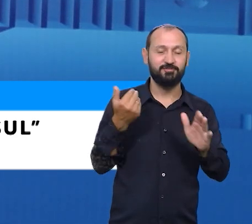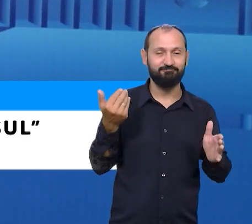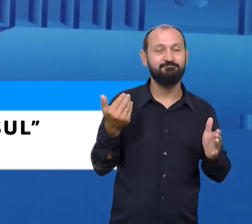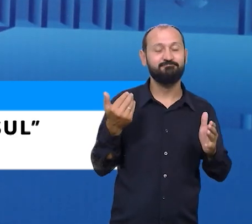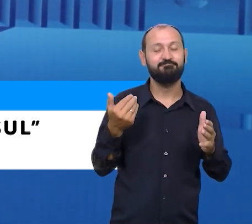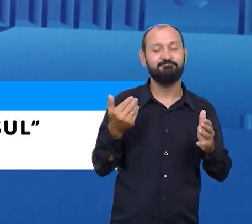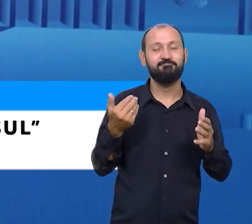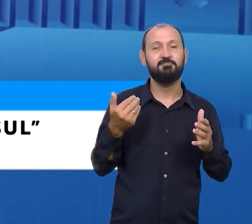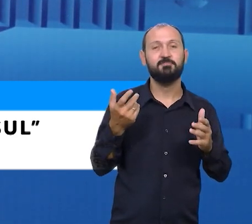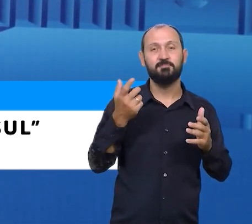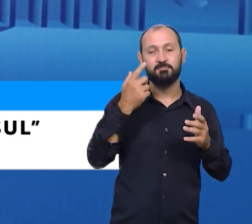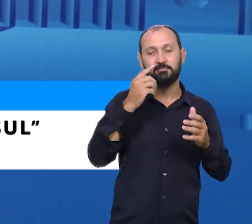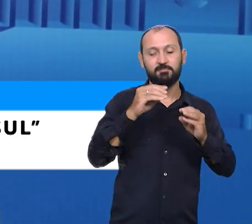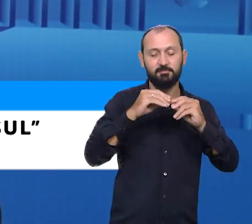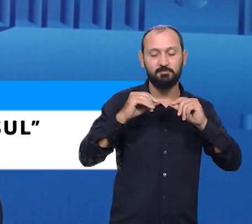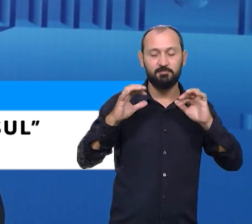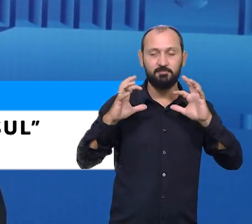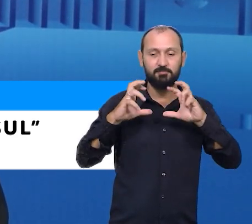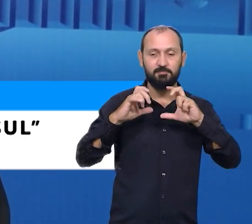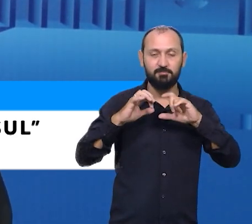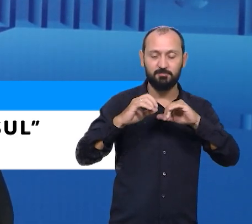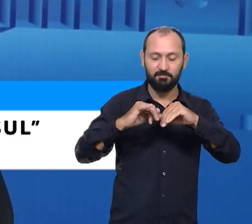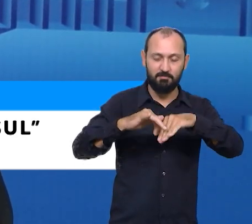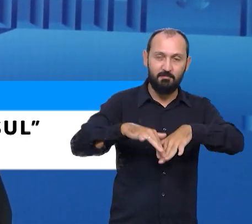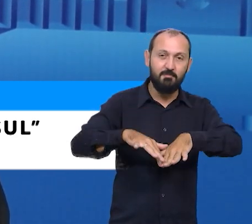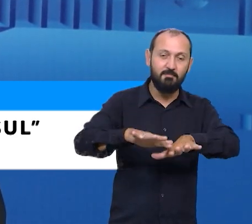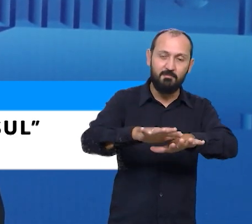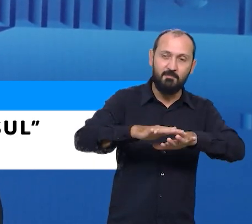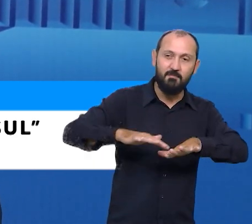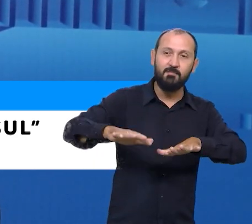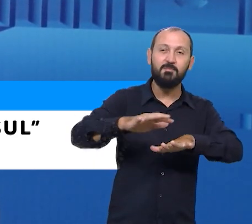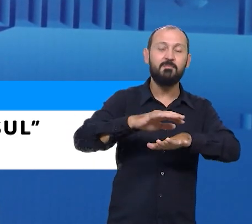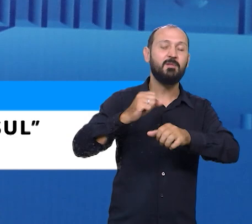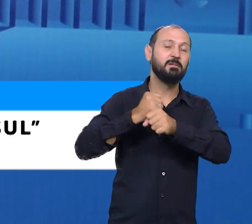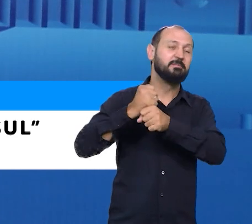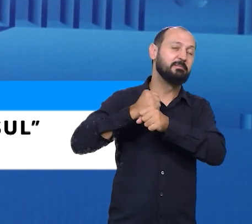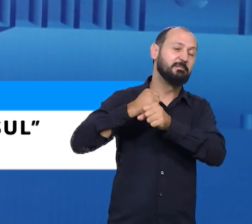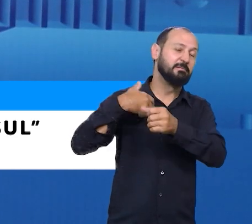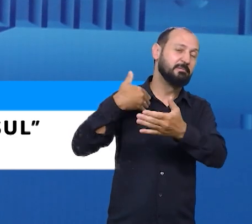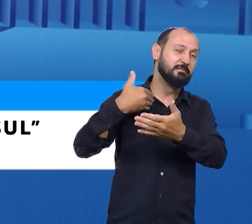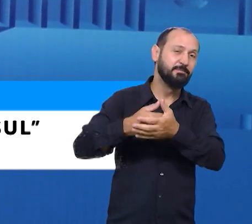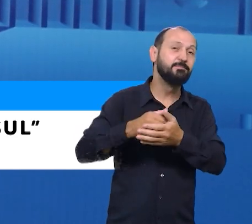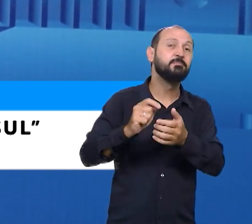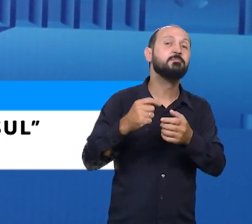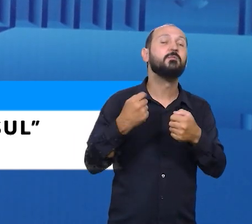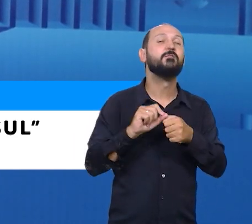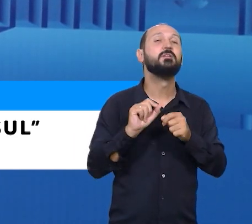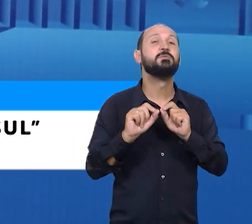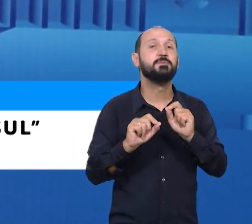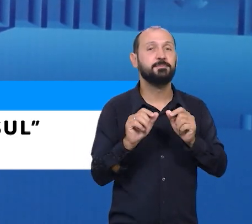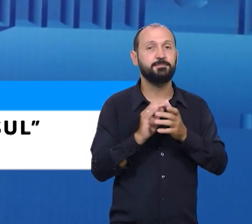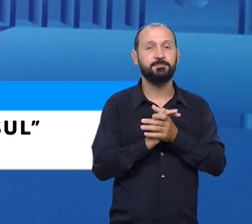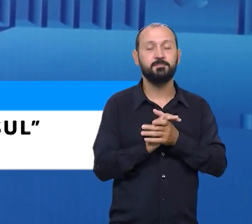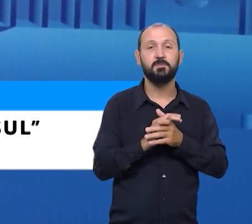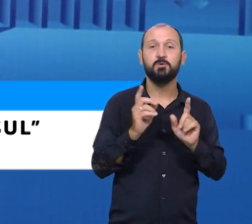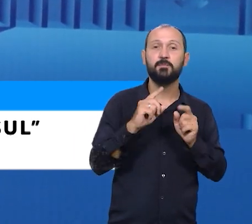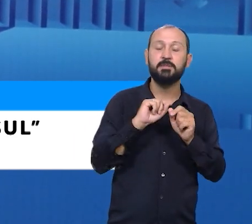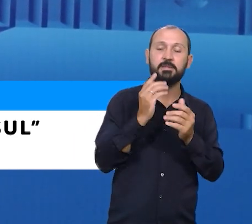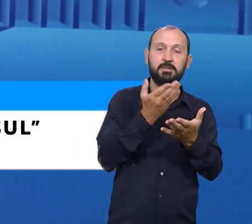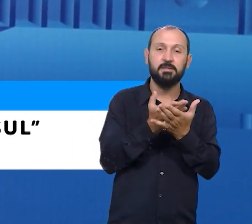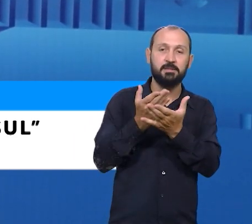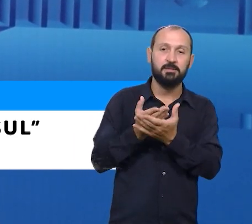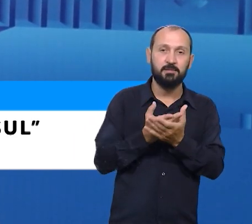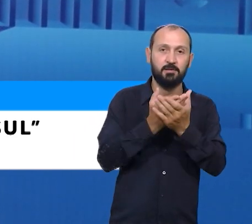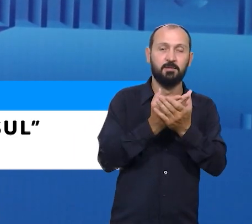crescente de retiradas e assim uma degradação que vem acumulando ao longo do tempo. Então o que a gente tem que fazer